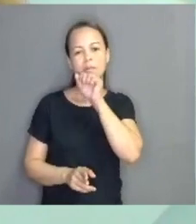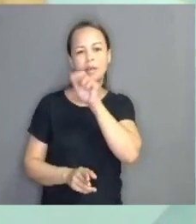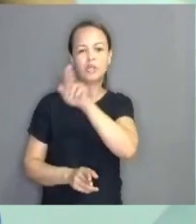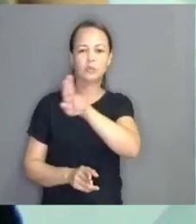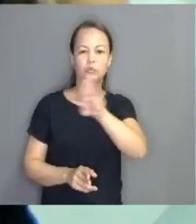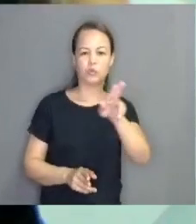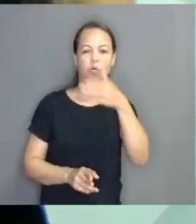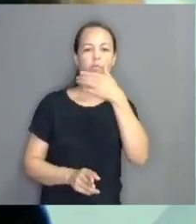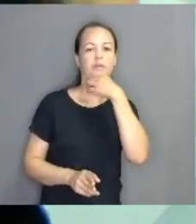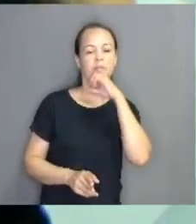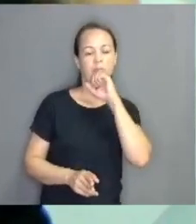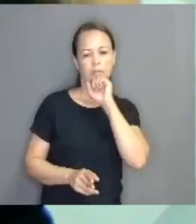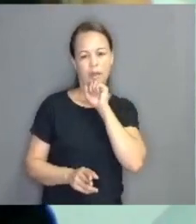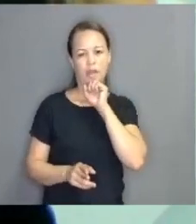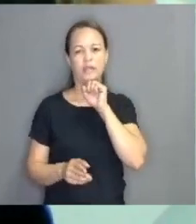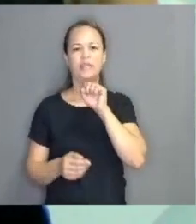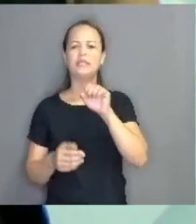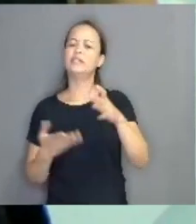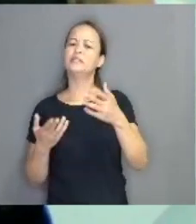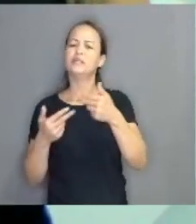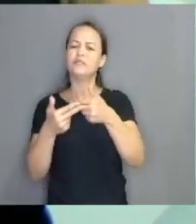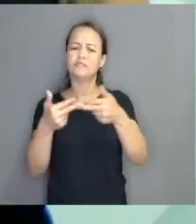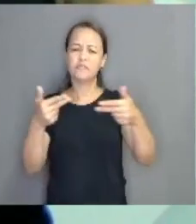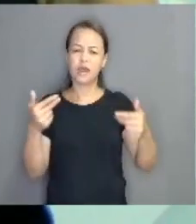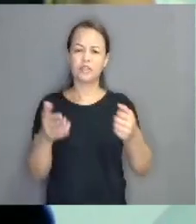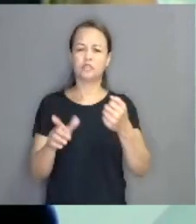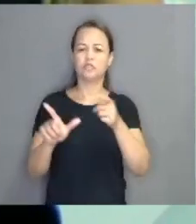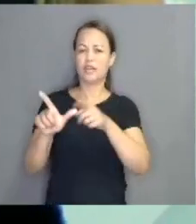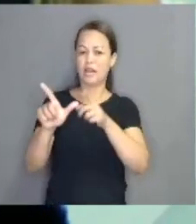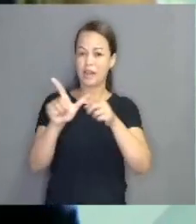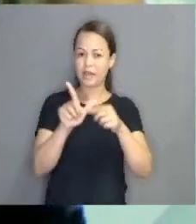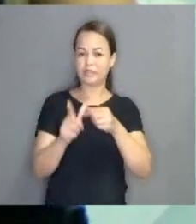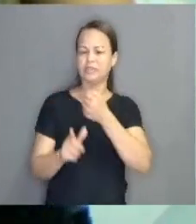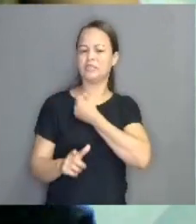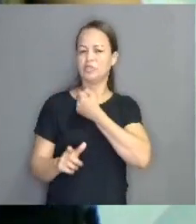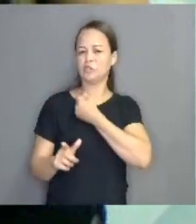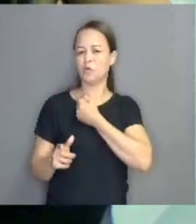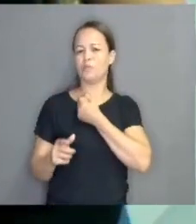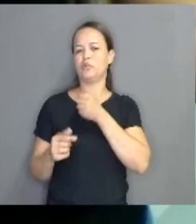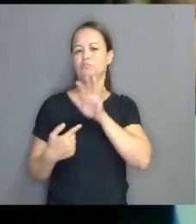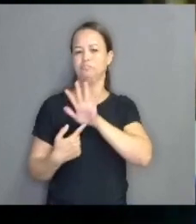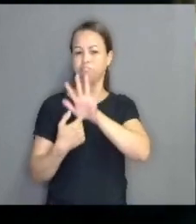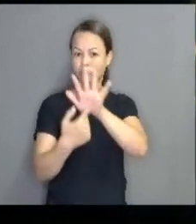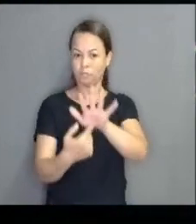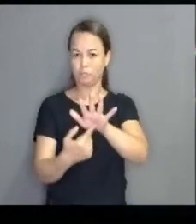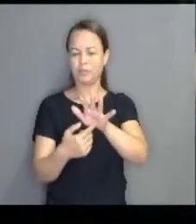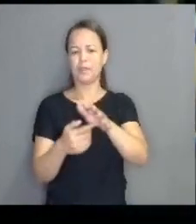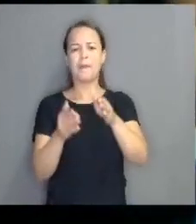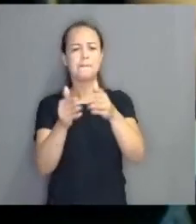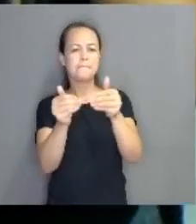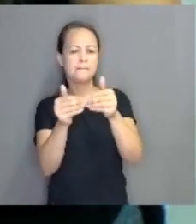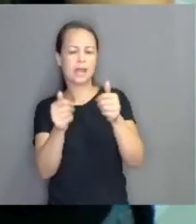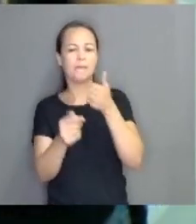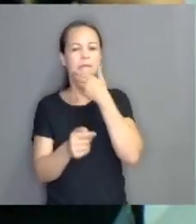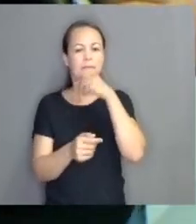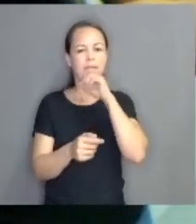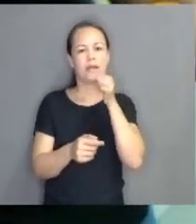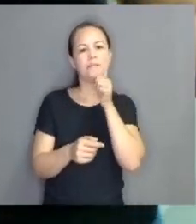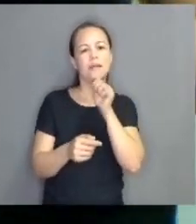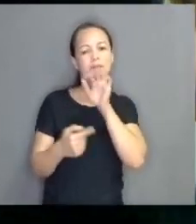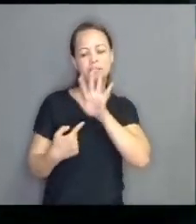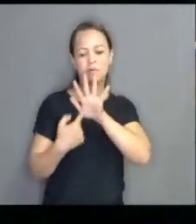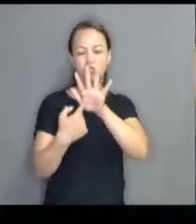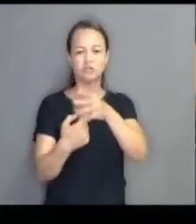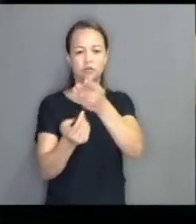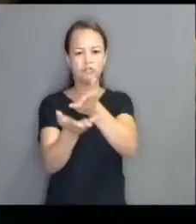temos letras e números nesses documentos que são seus. Peçam para a mamãe e o papai mostrar para vocês aí em casa, tá? E aqui